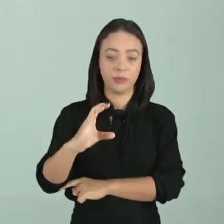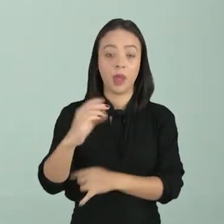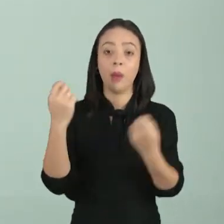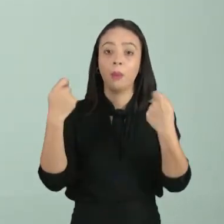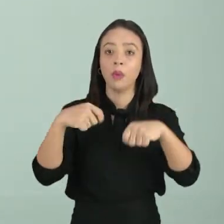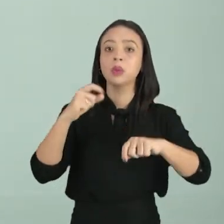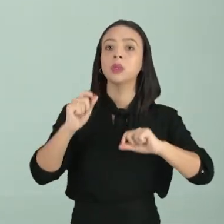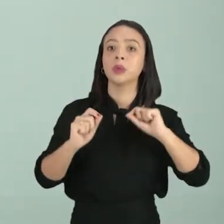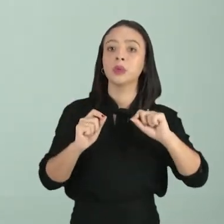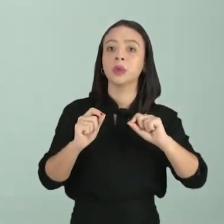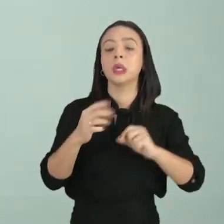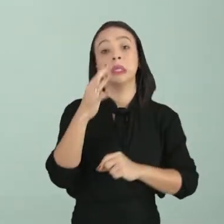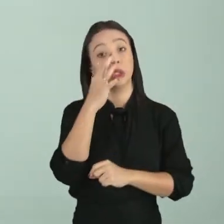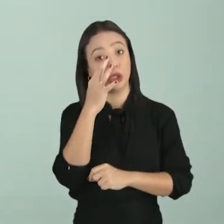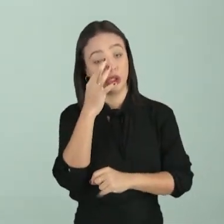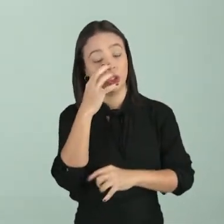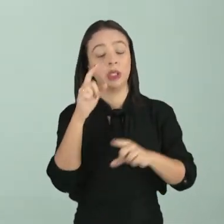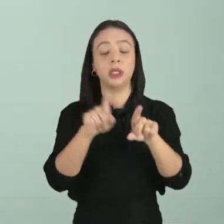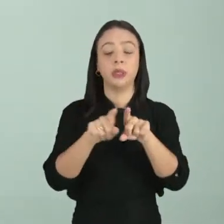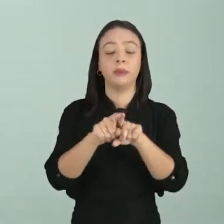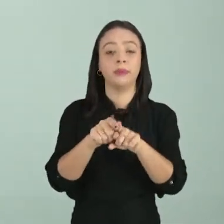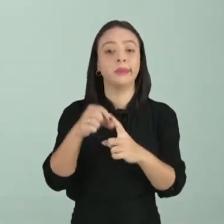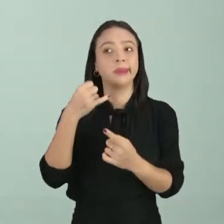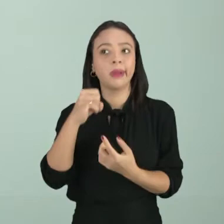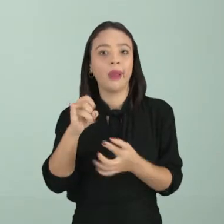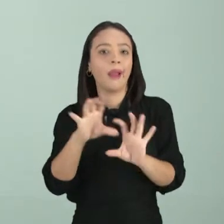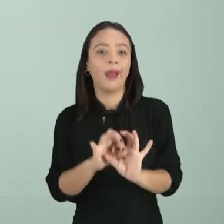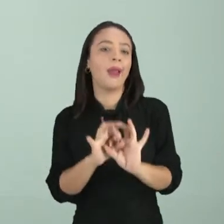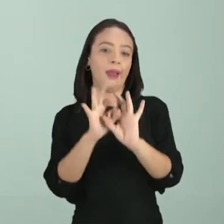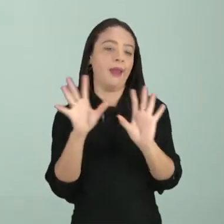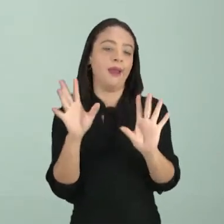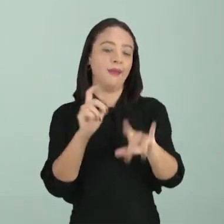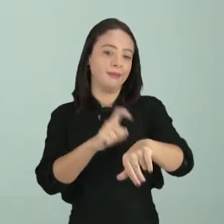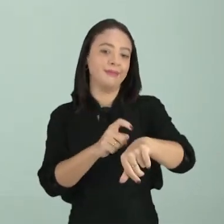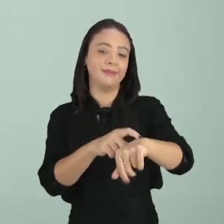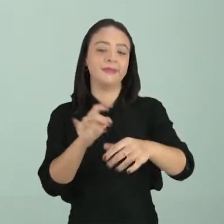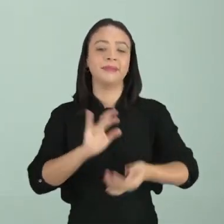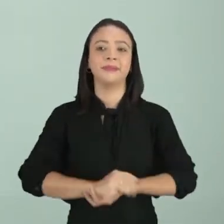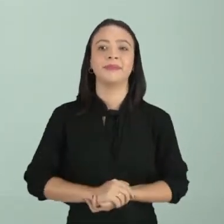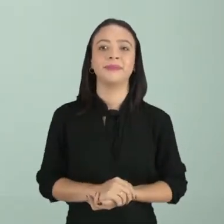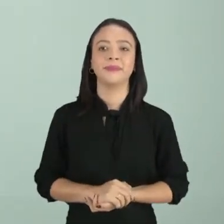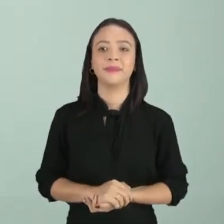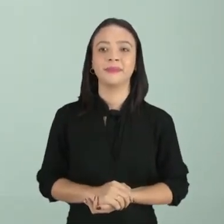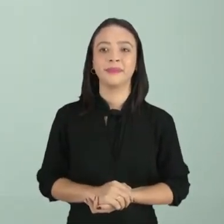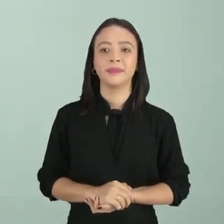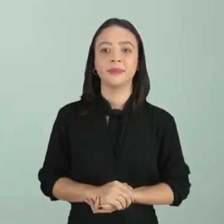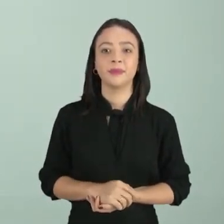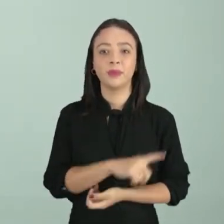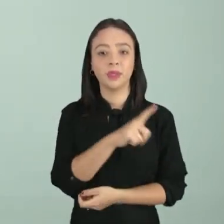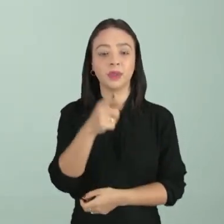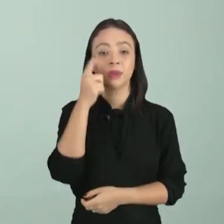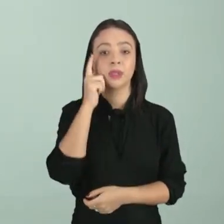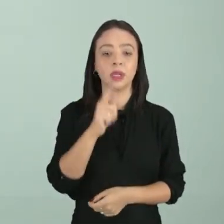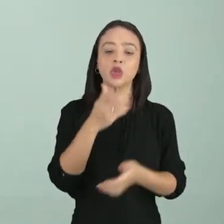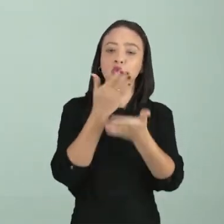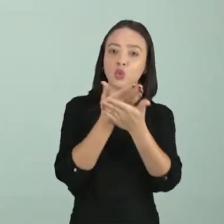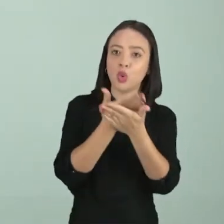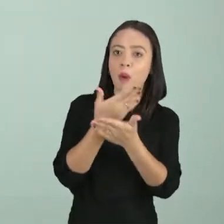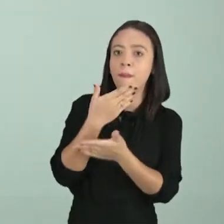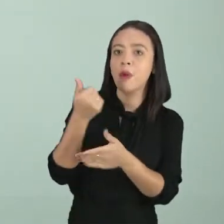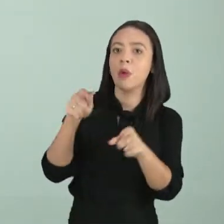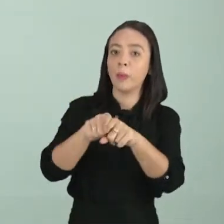você pode lá assistir quando você tiver melhor, com um tempo mais brando, né, para você fazer seus estudos,